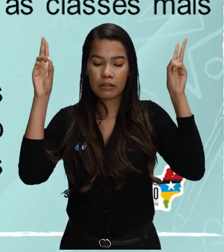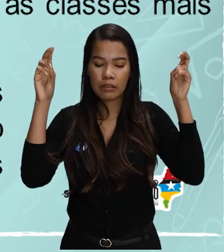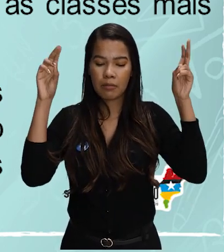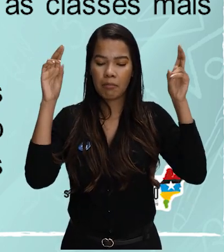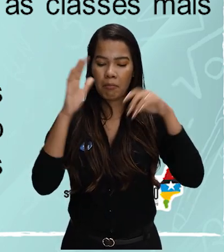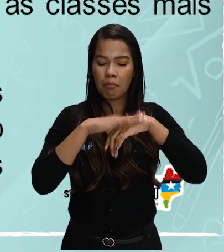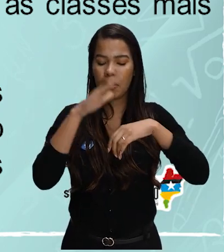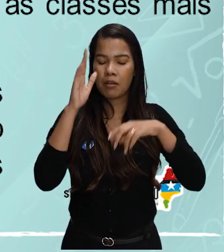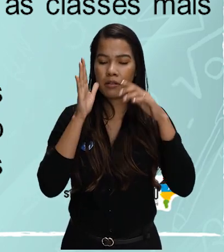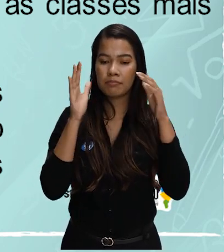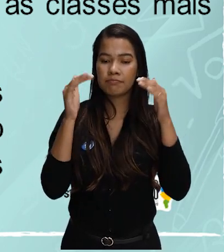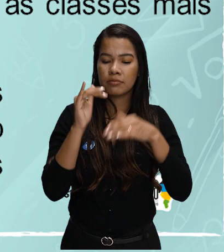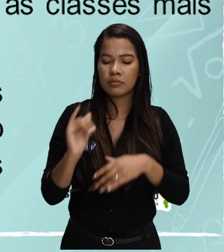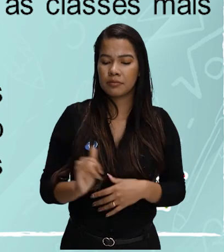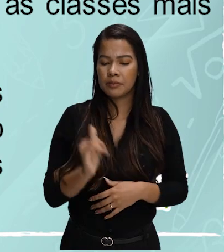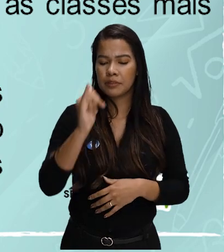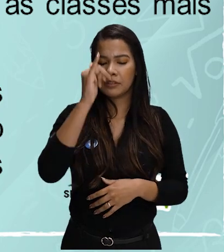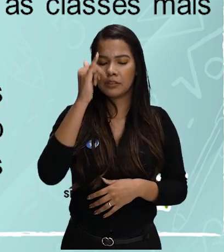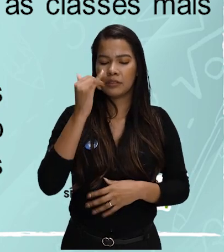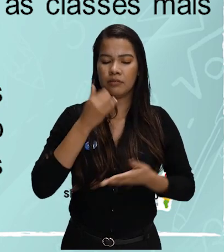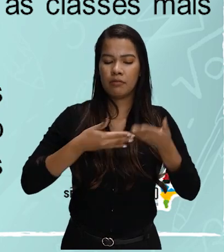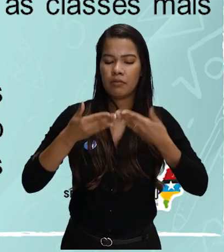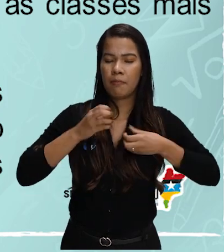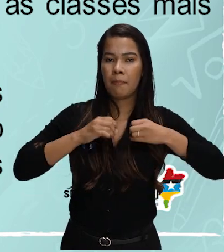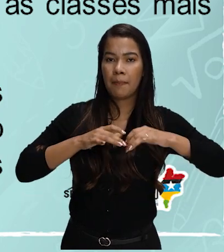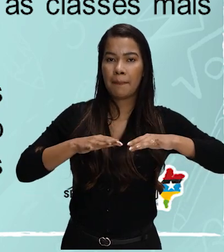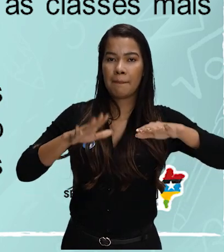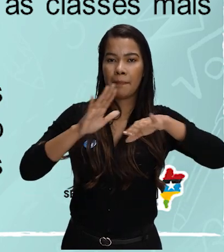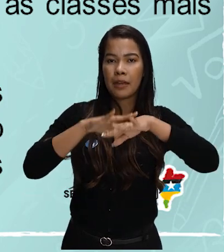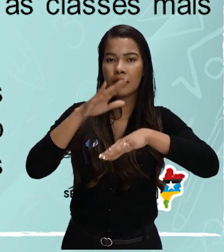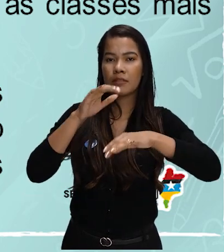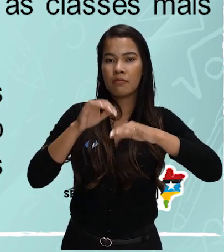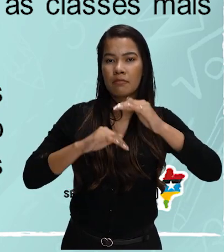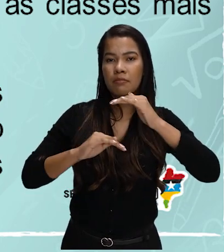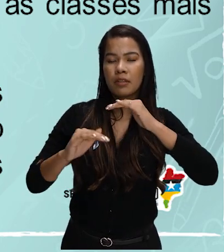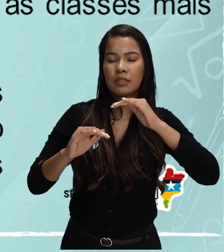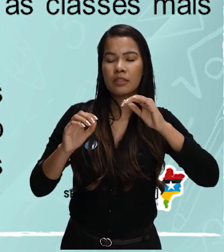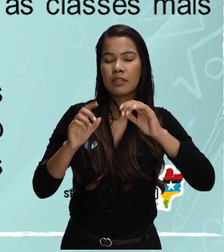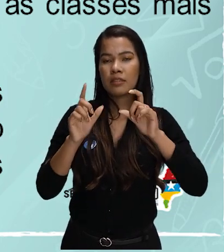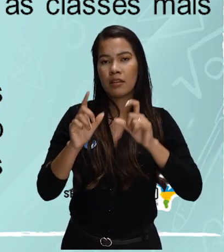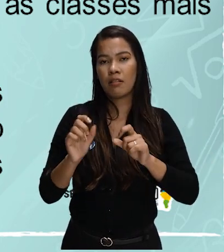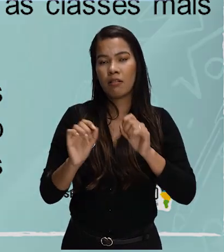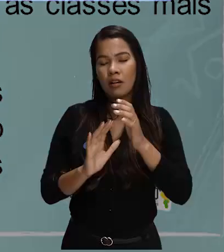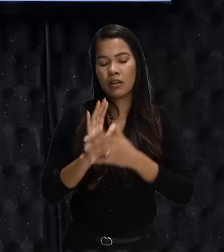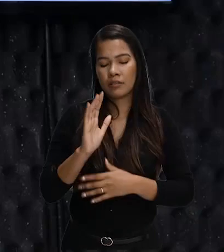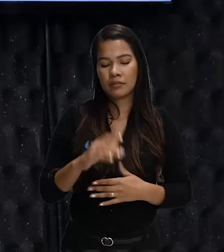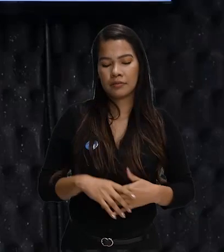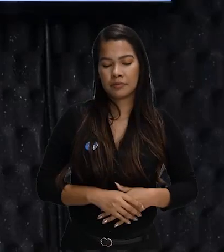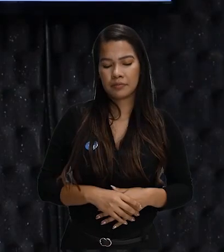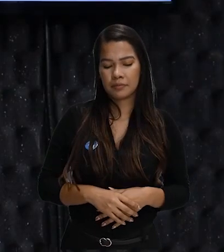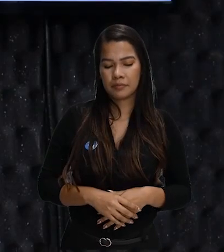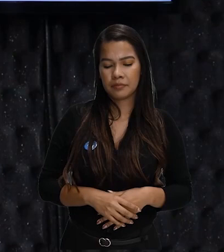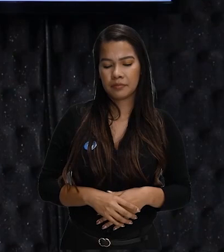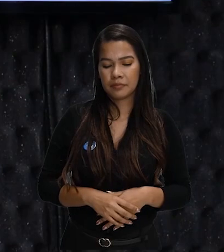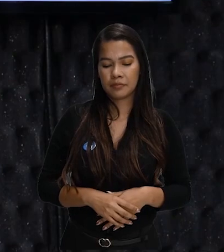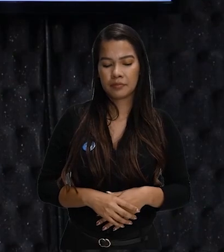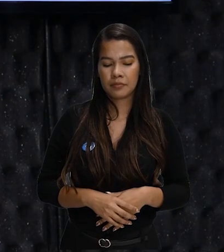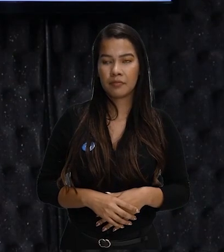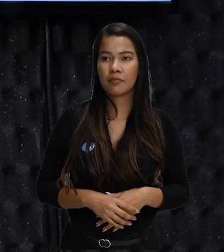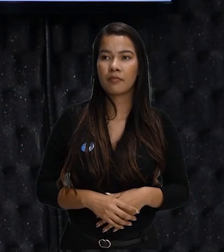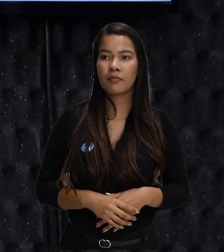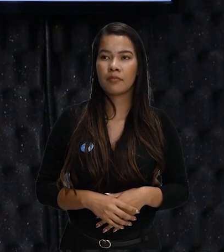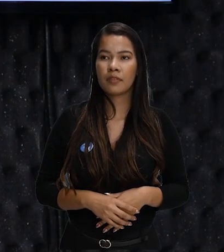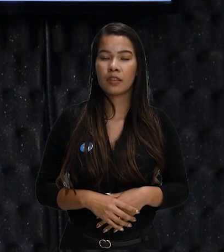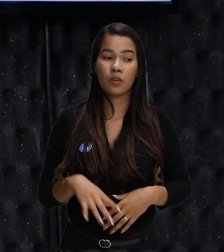do trovadorismo alcançava as classes mais baixas. São originários da Península Ibérica, por isso eram mais populares.